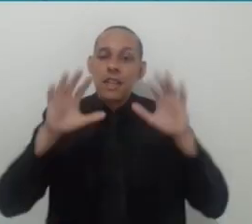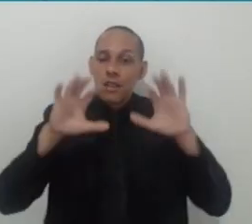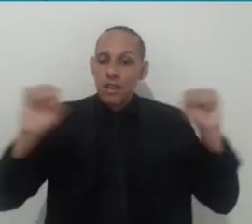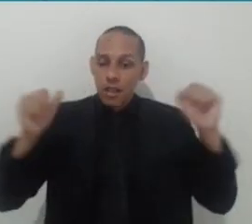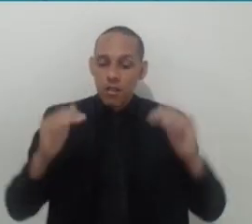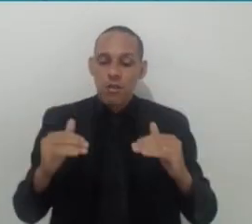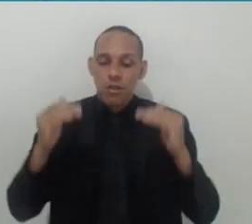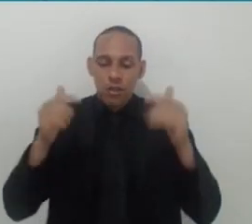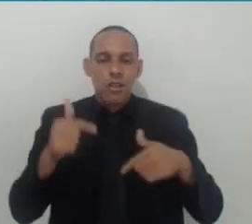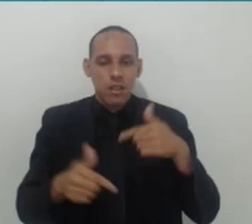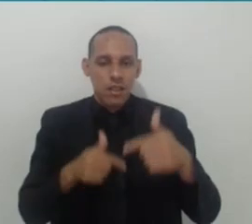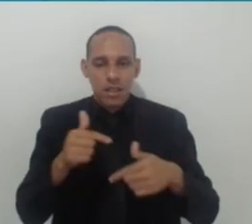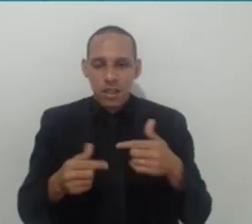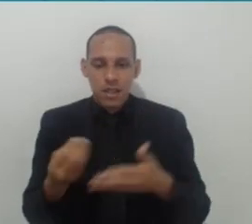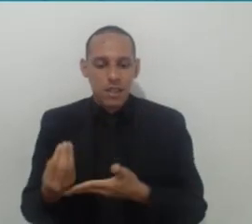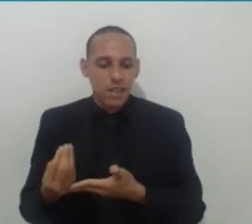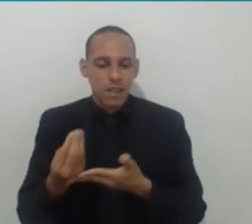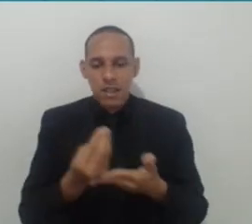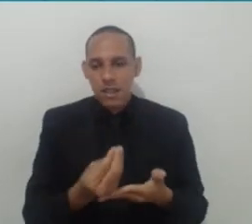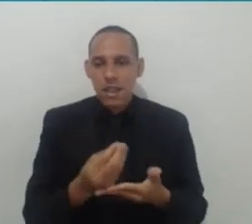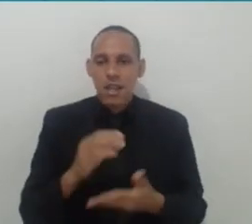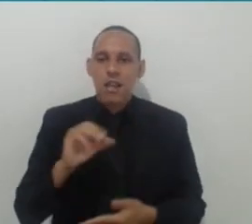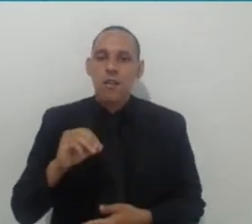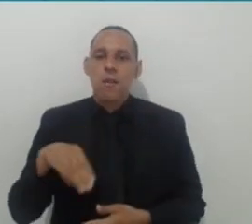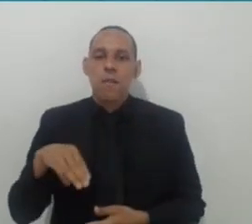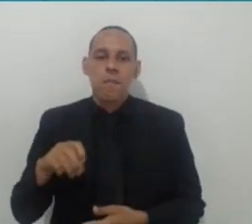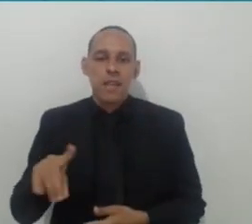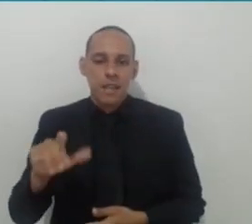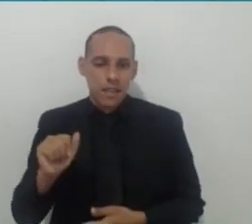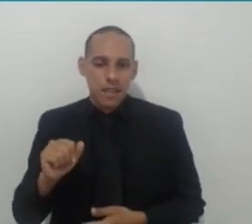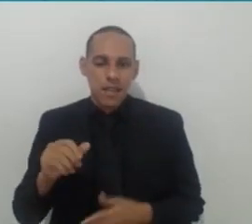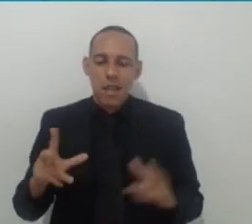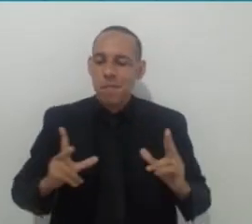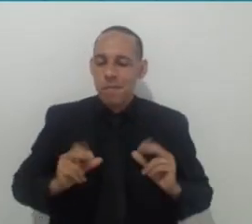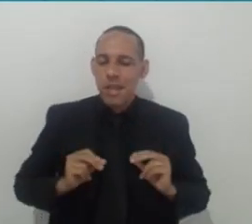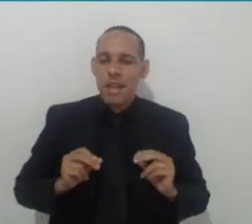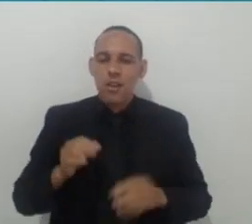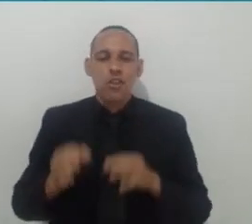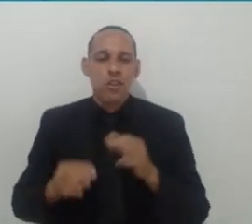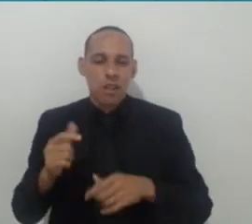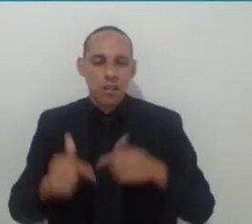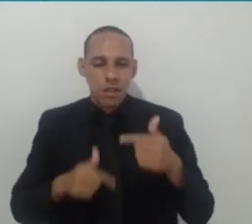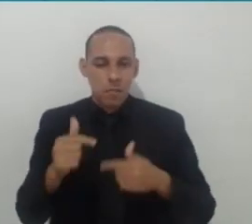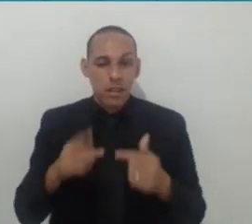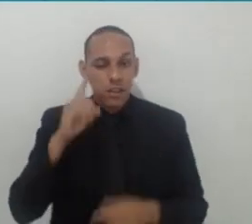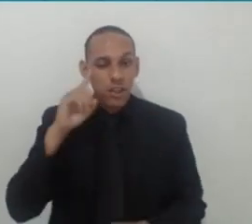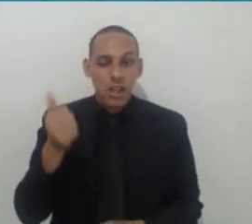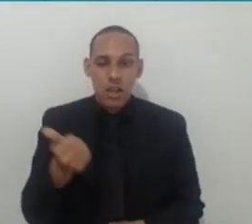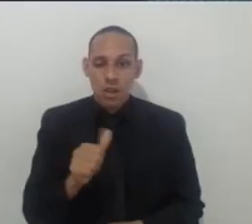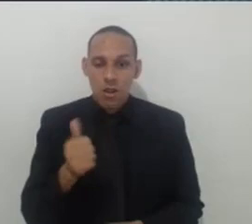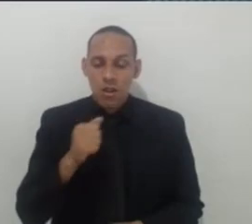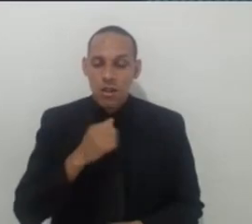entrega das comendas do mérito judiciário do trabalho ocorrido no dia 11 de agosto pretérito.